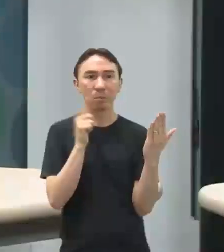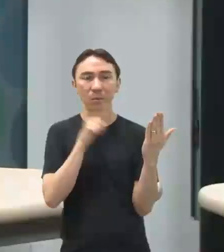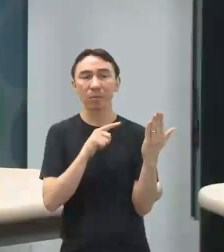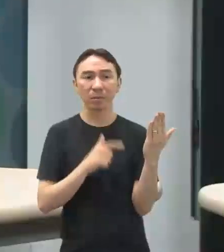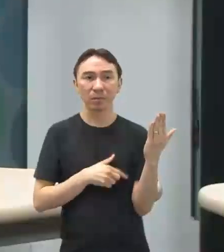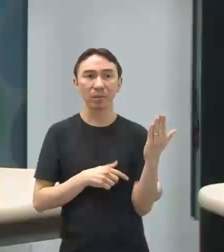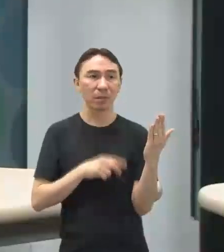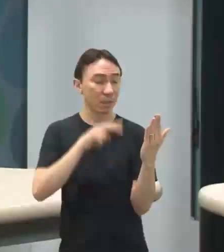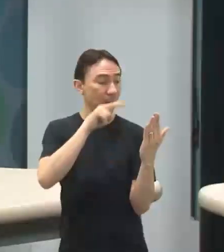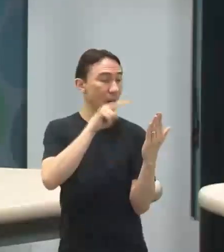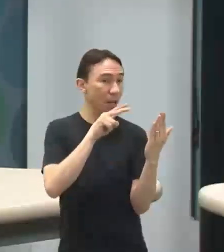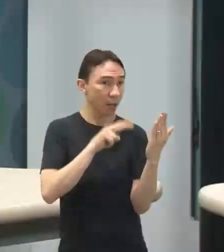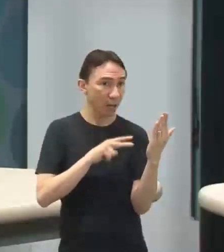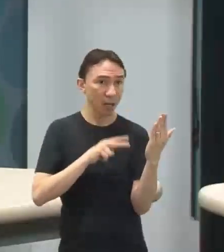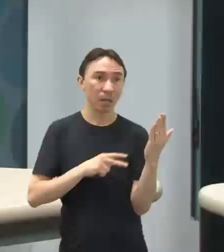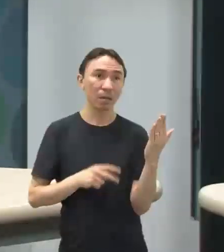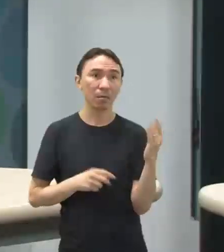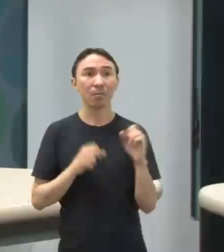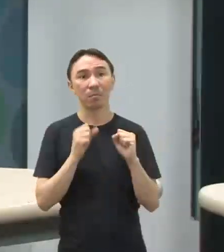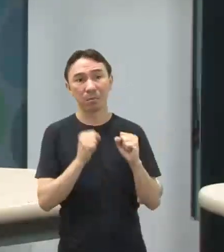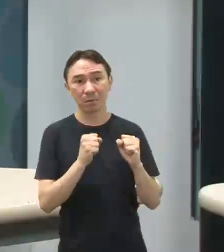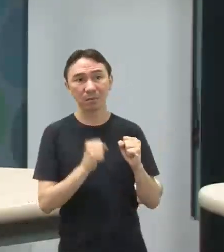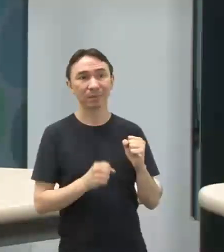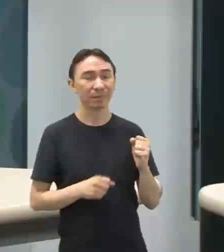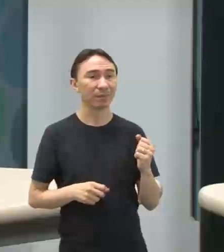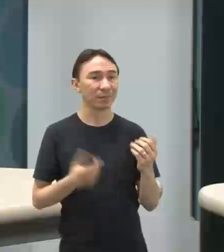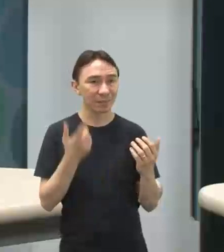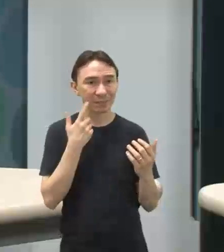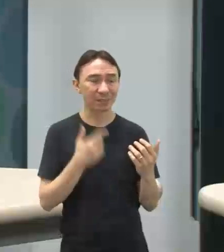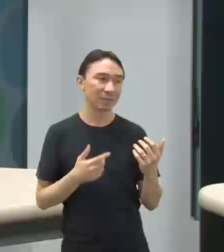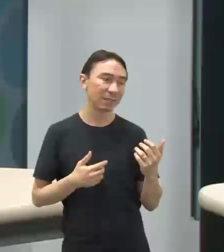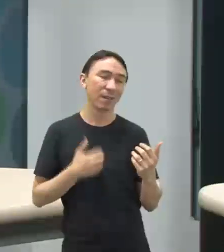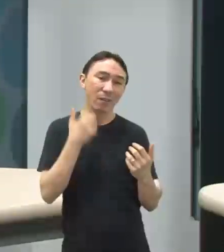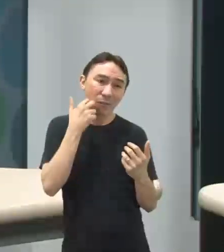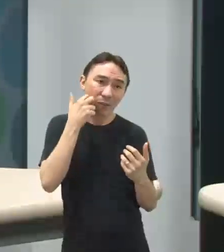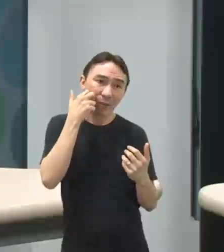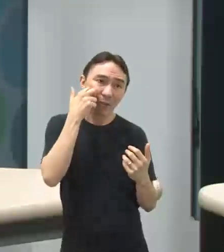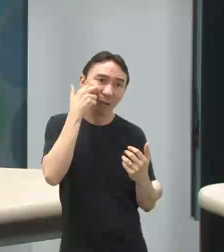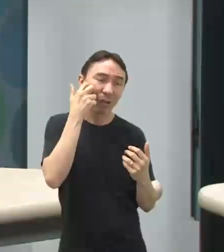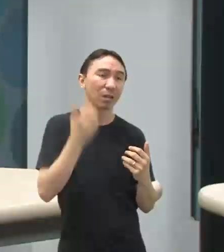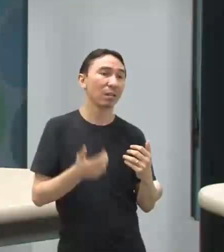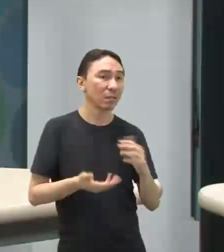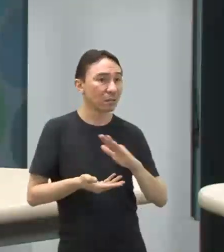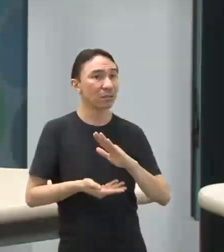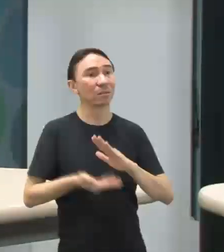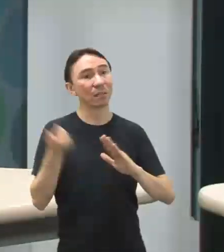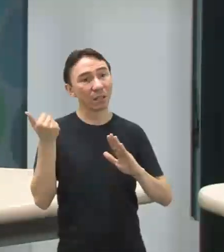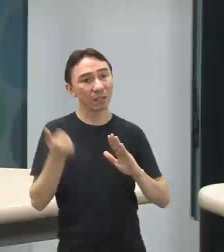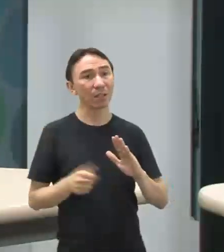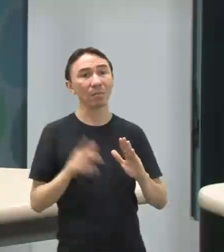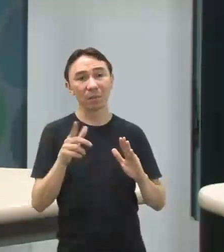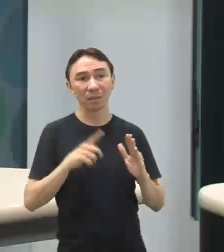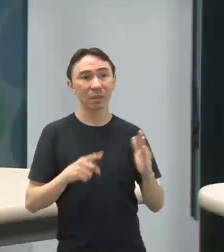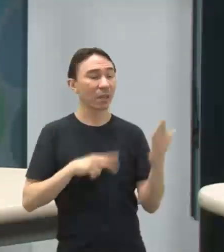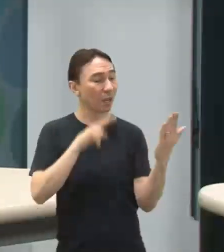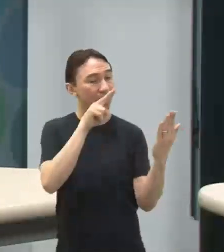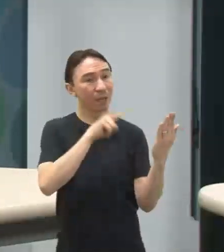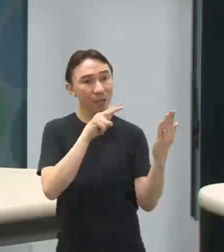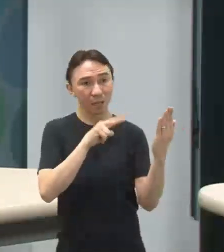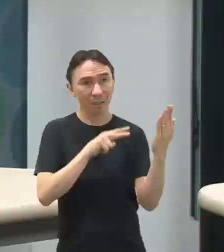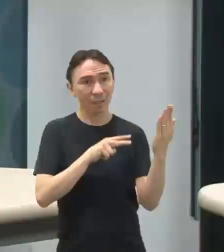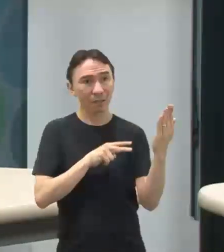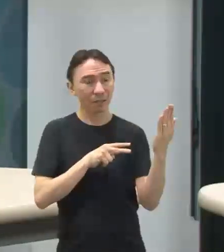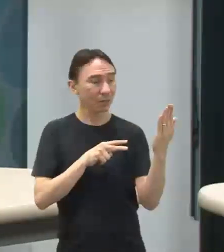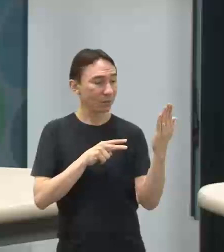pode ter essa prática de não de não ter vergonha né isso mas o objetivo mesmo dessa leitura é que